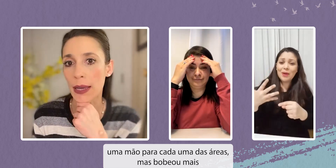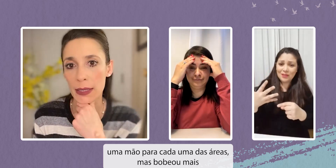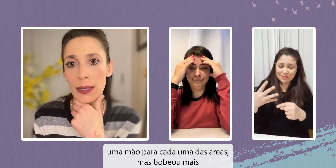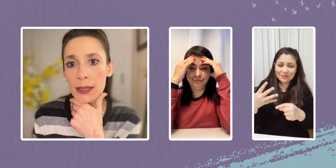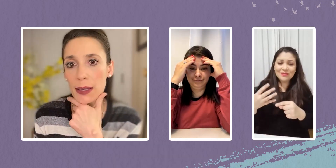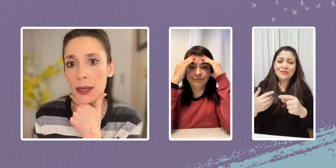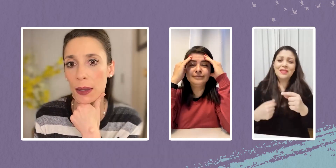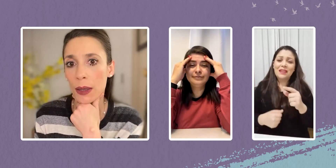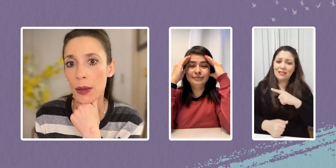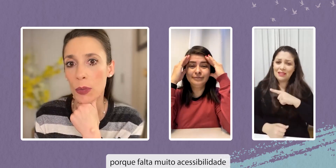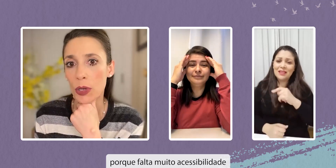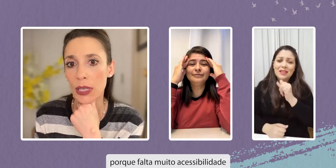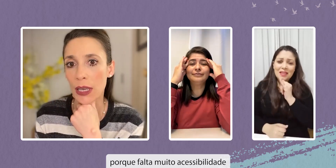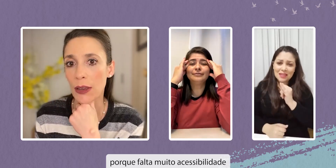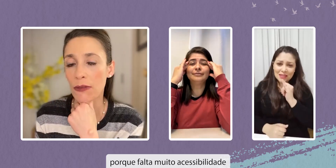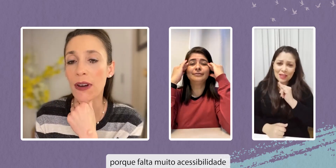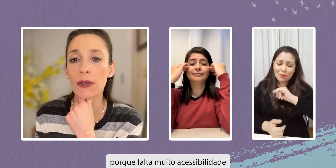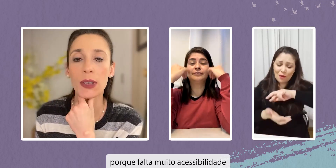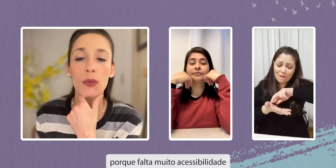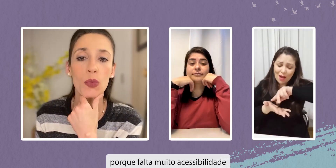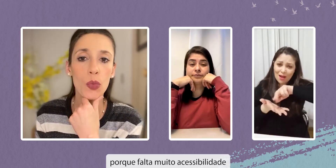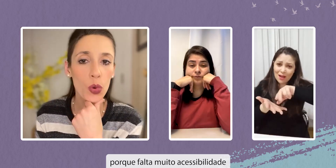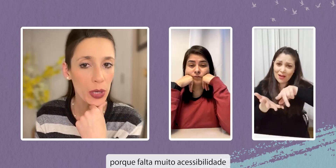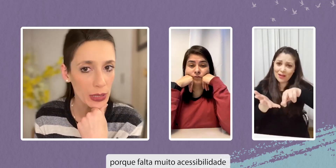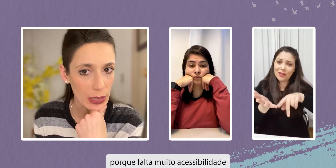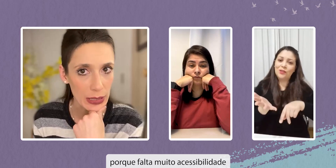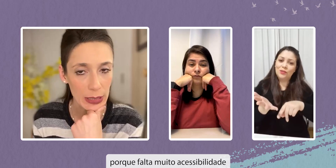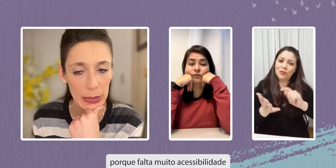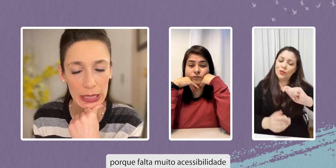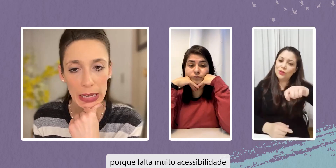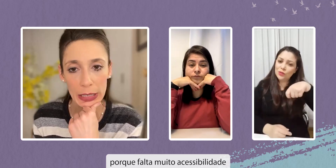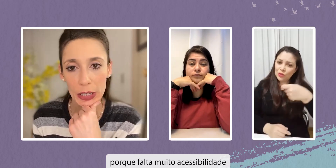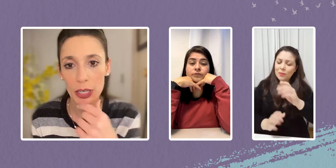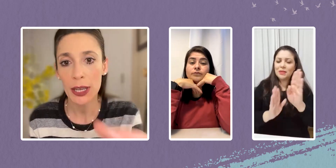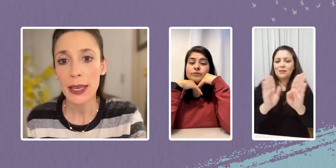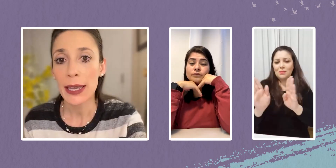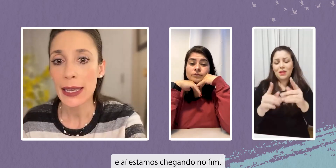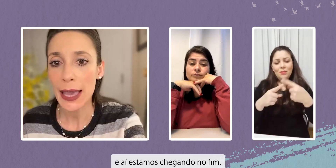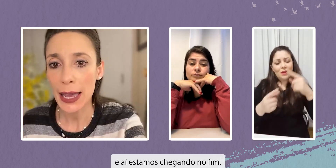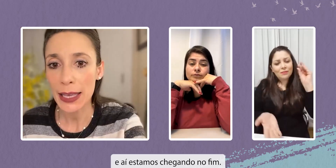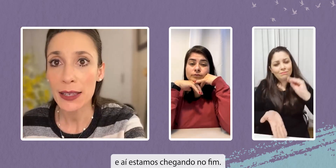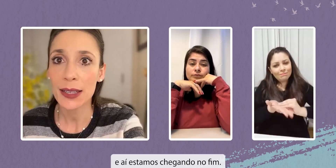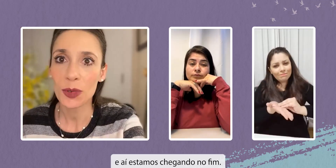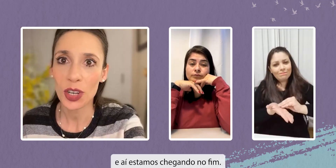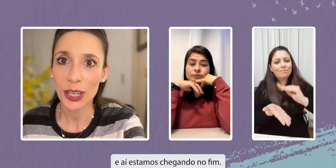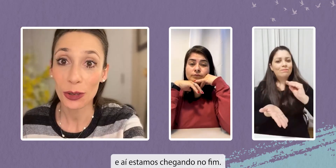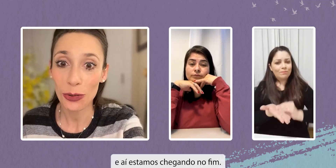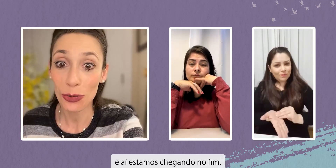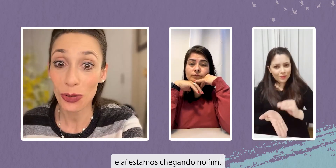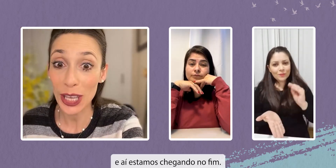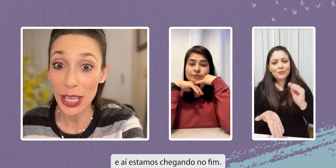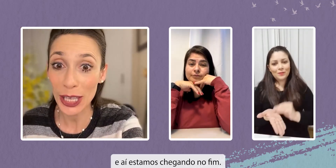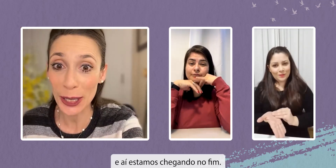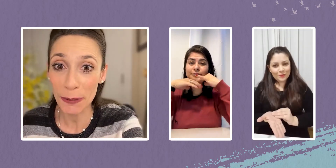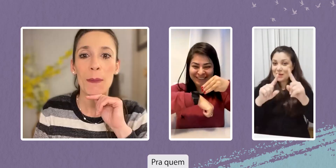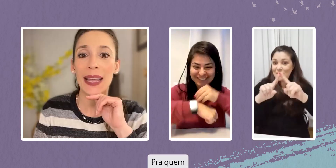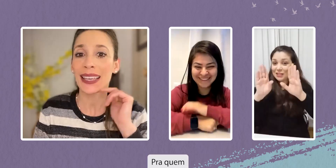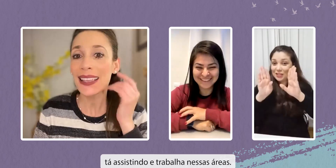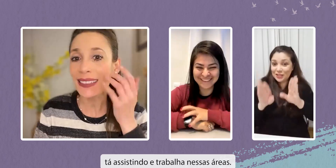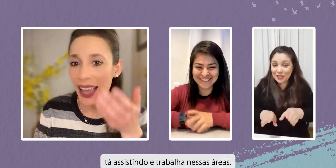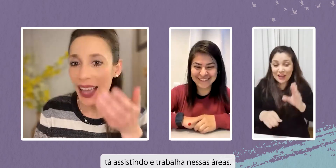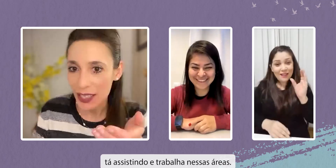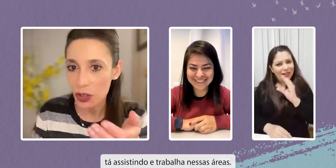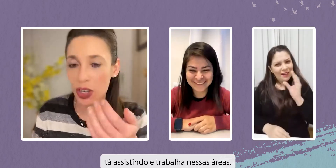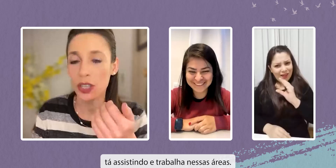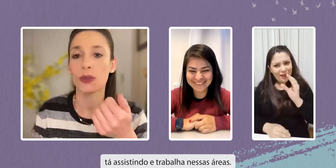bobeou mais, Uhum. porque falta muita acessibilidade. E aí estamos chegando no fim, para